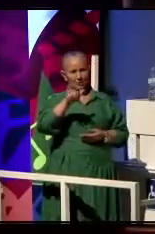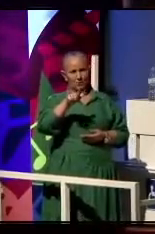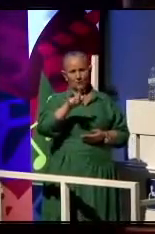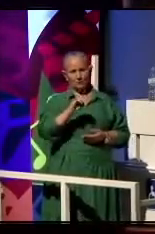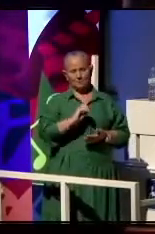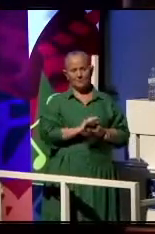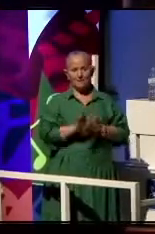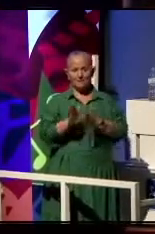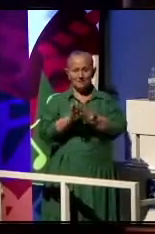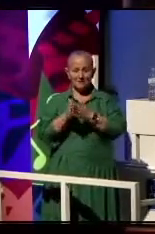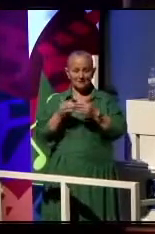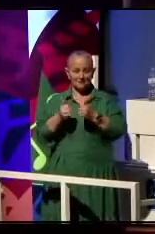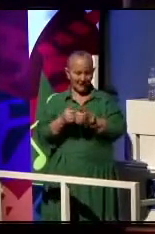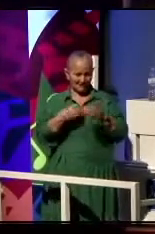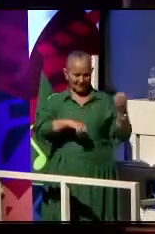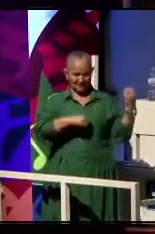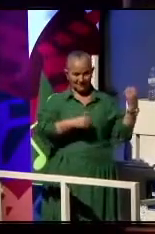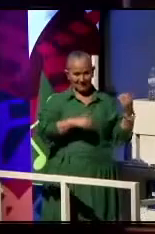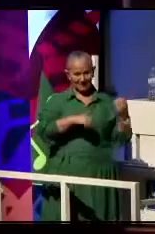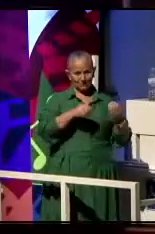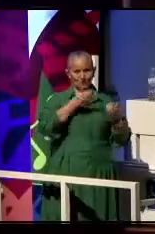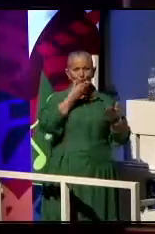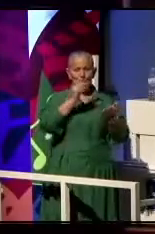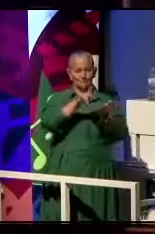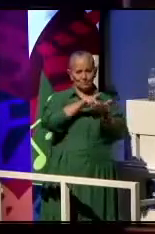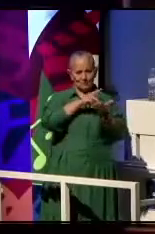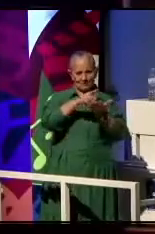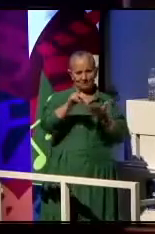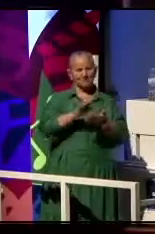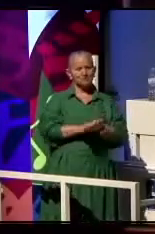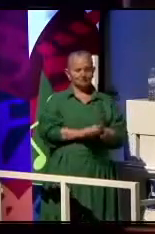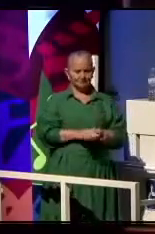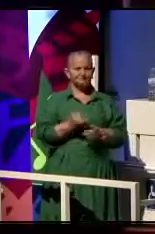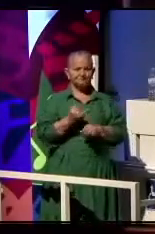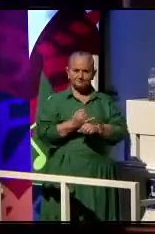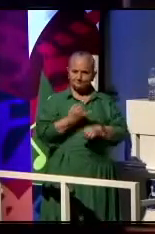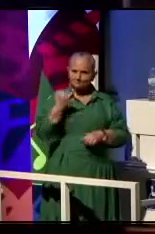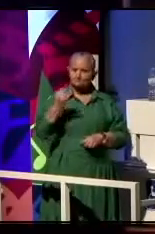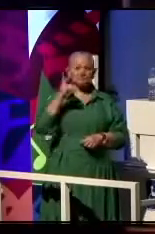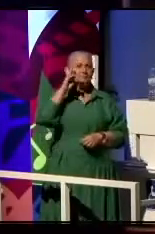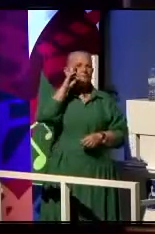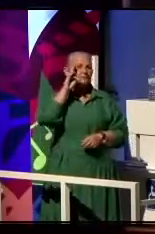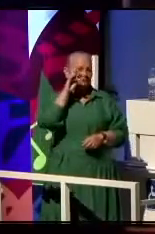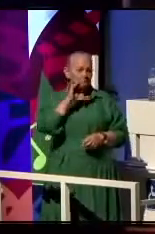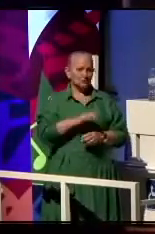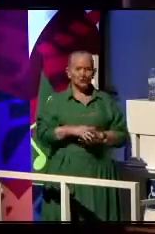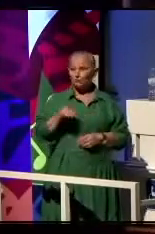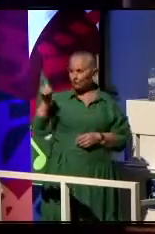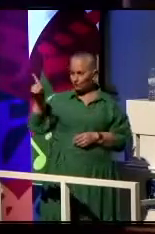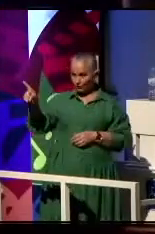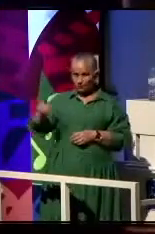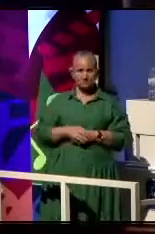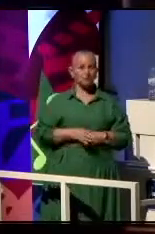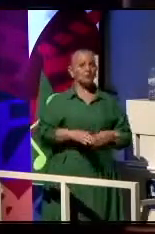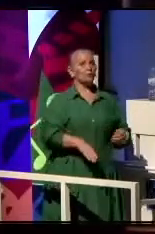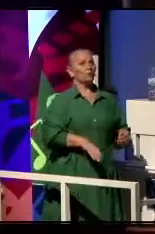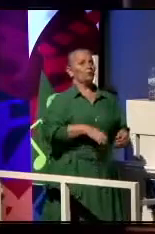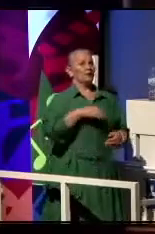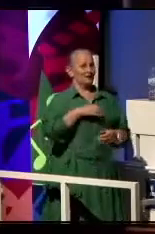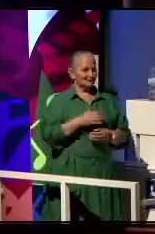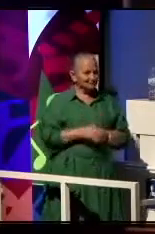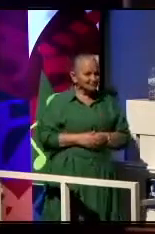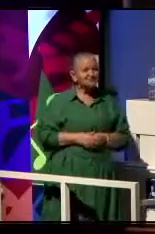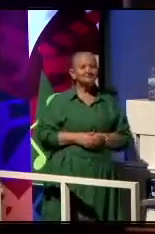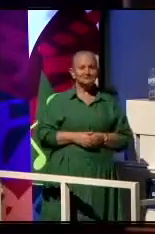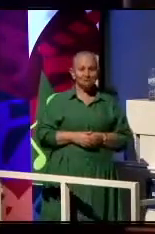lembro. É muito importante essa história que a Andréia foi muito corajosa, né, de enfrentar todas